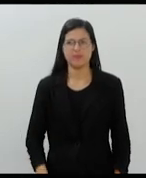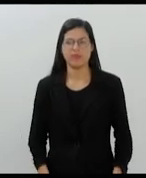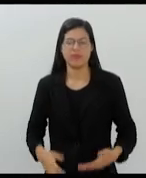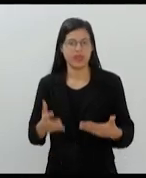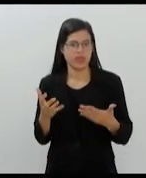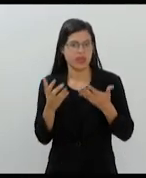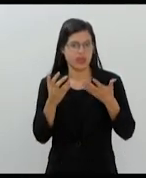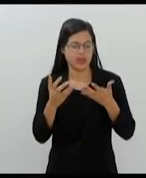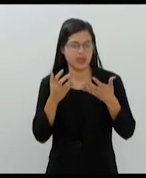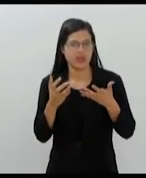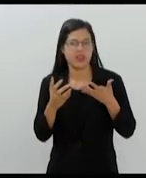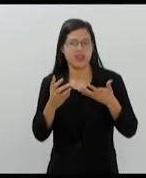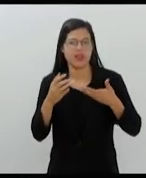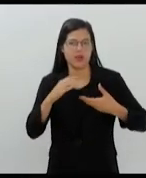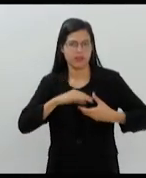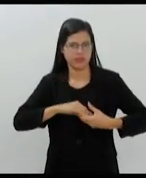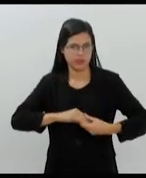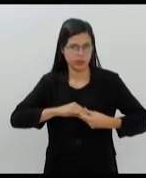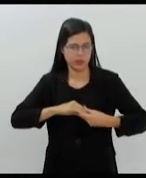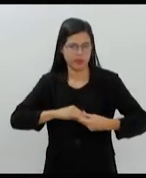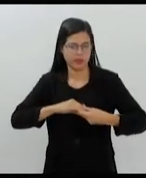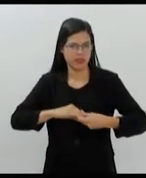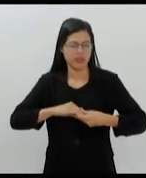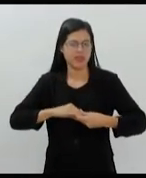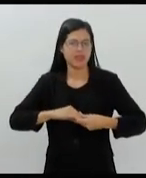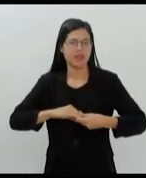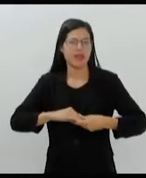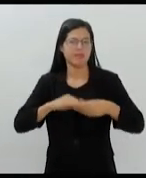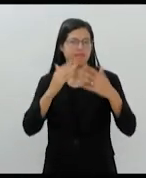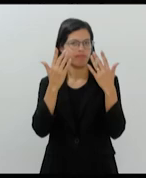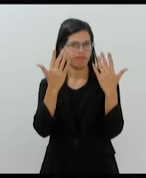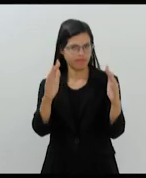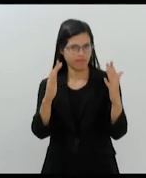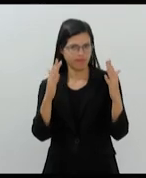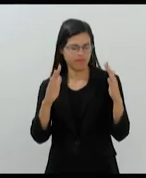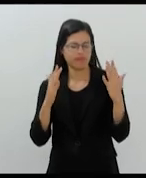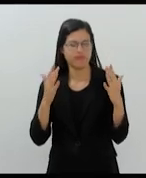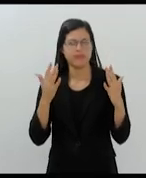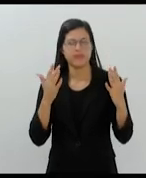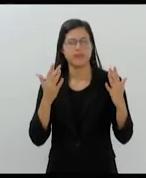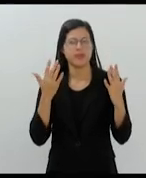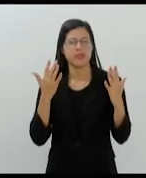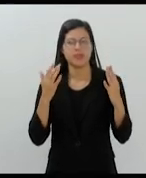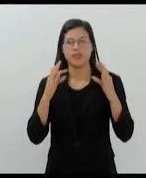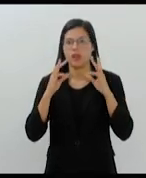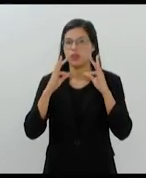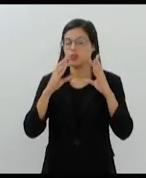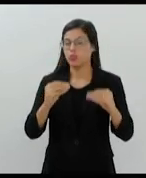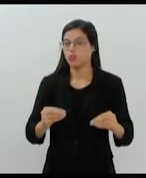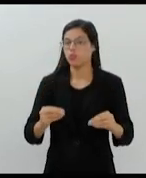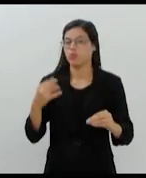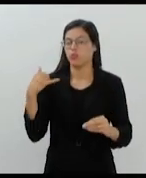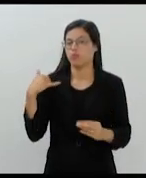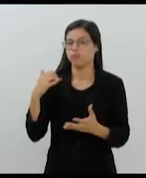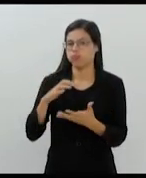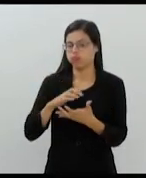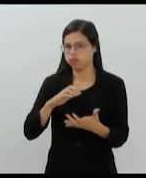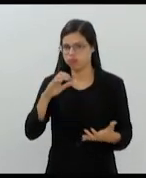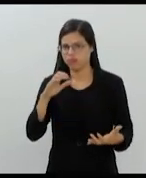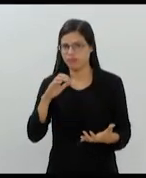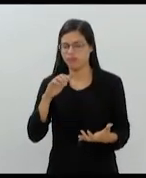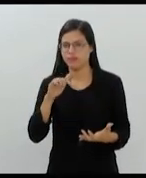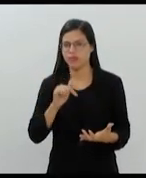queria cumprimentar e parabenizar todos os idosos,